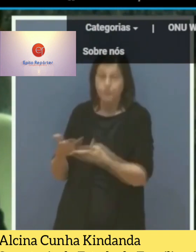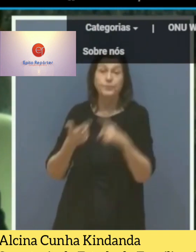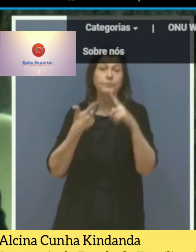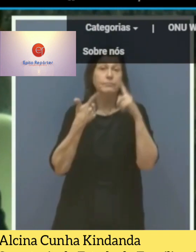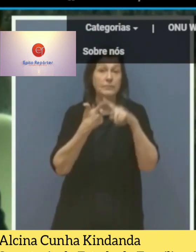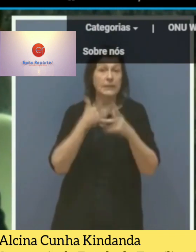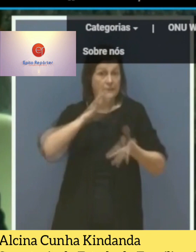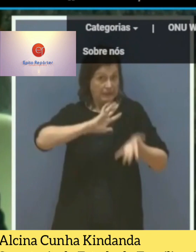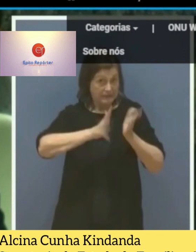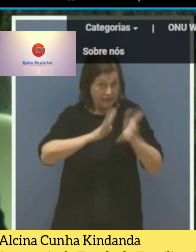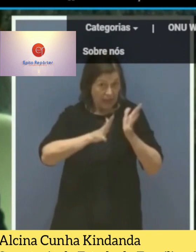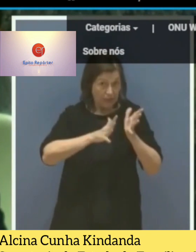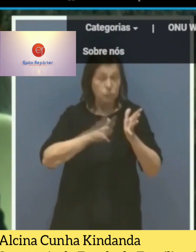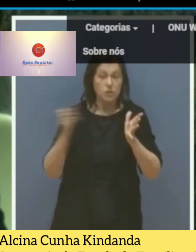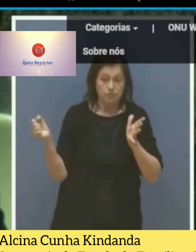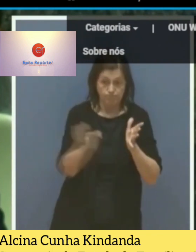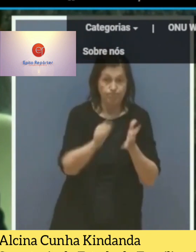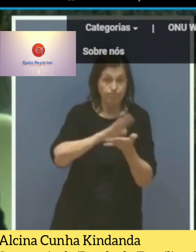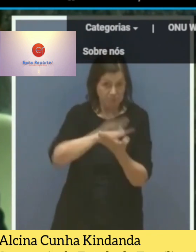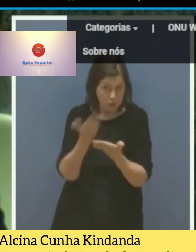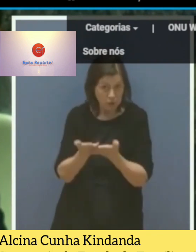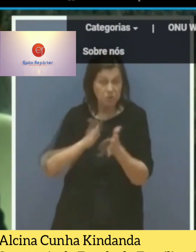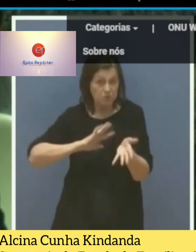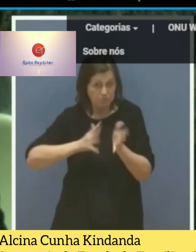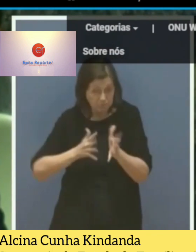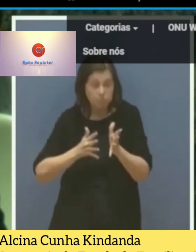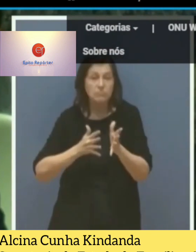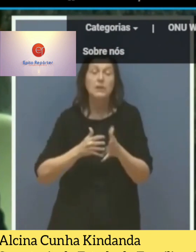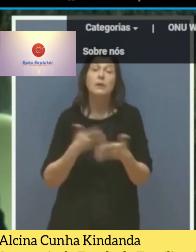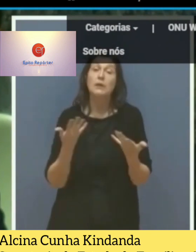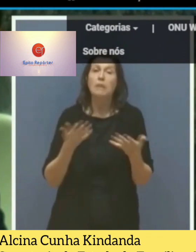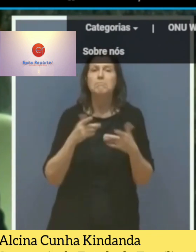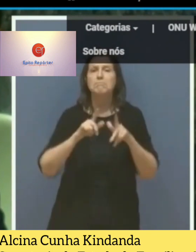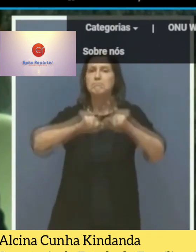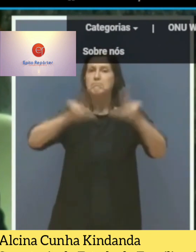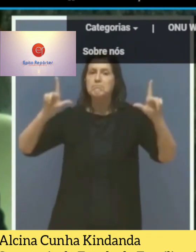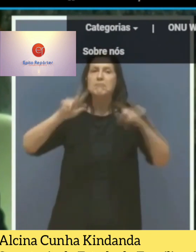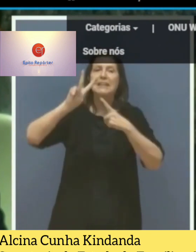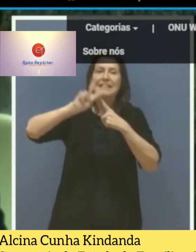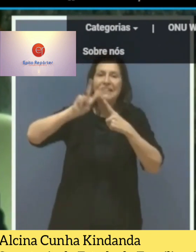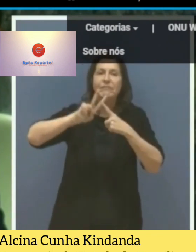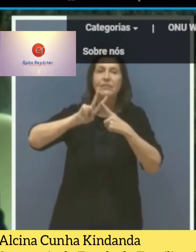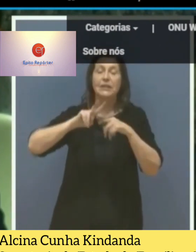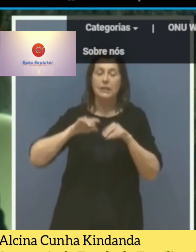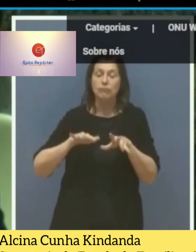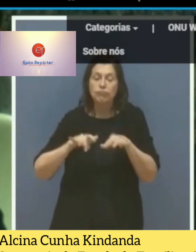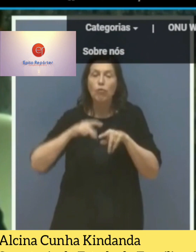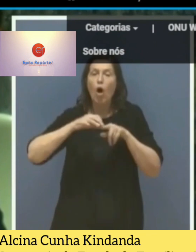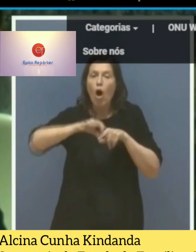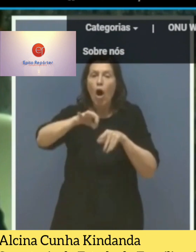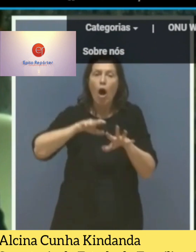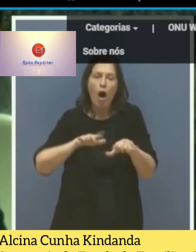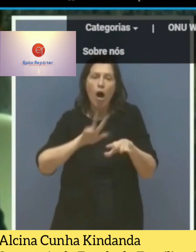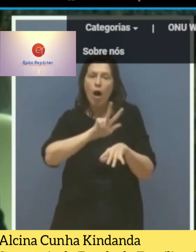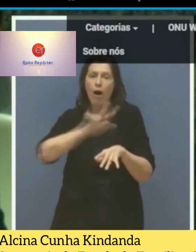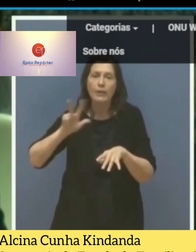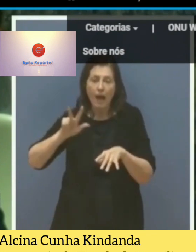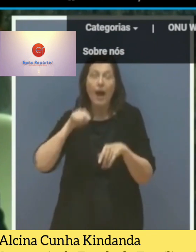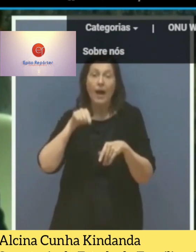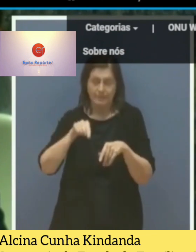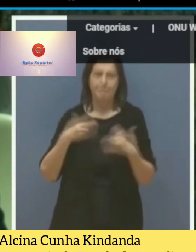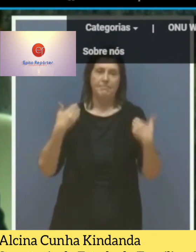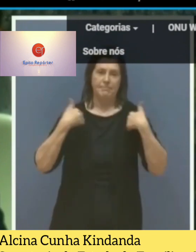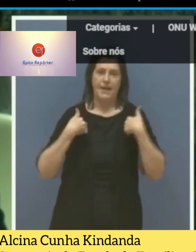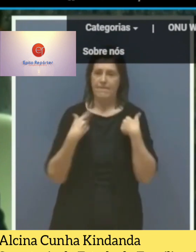disso os meios de comunicação TV e TV online tem assegurado a Interpretação da língua gestual tal garantia